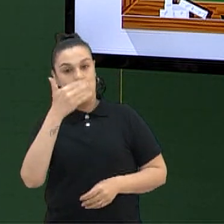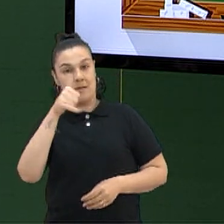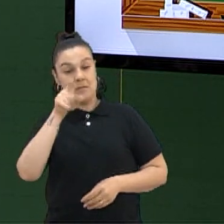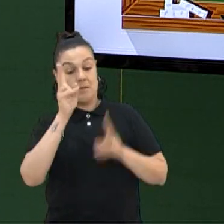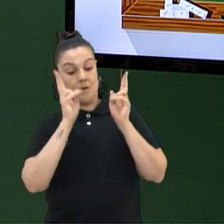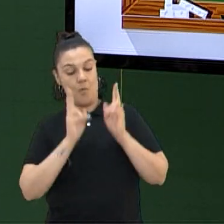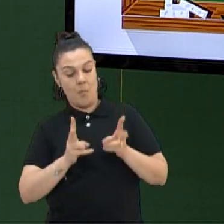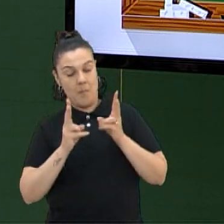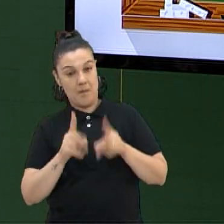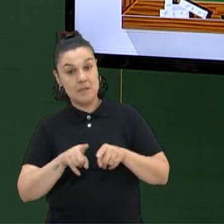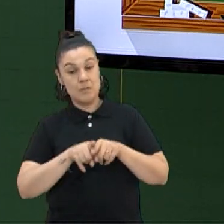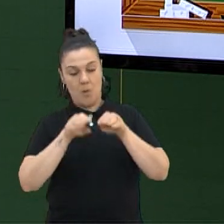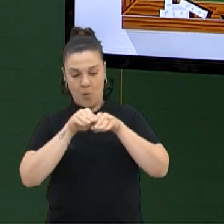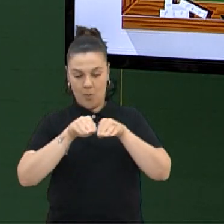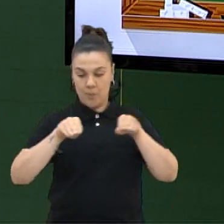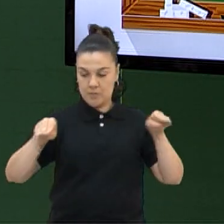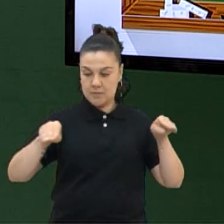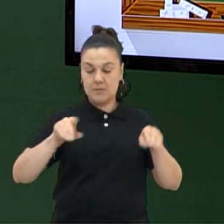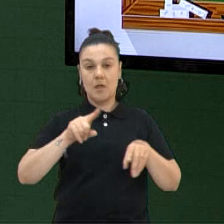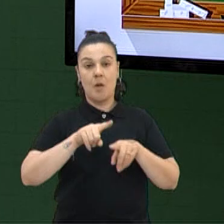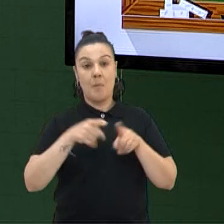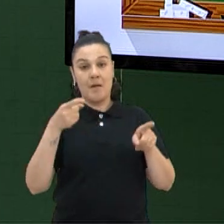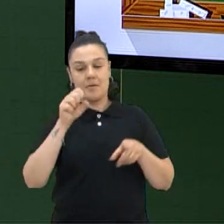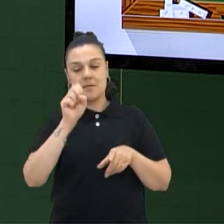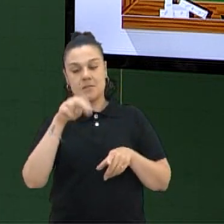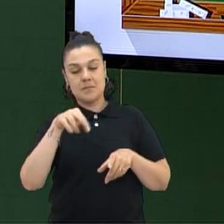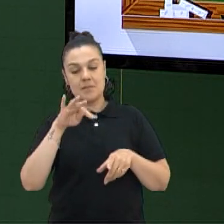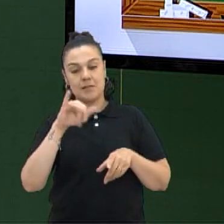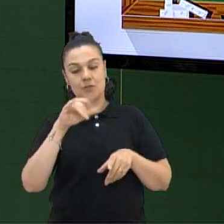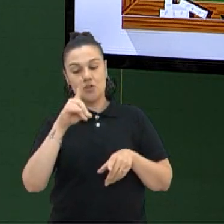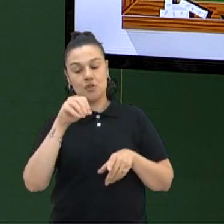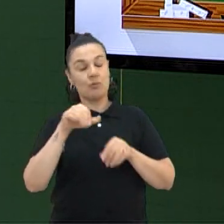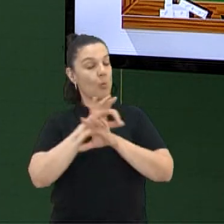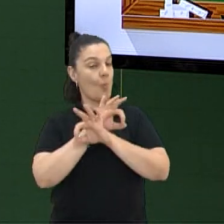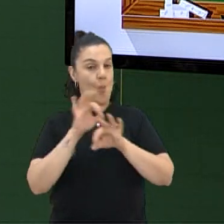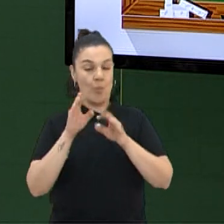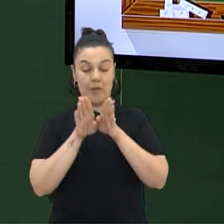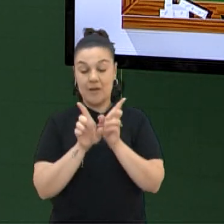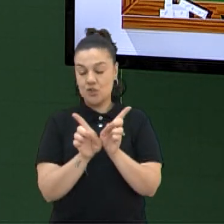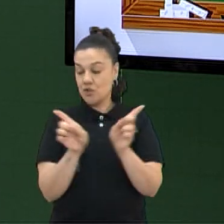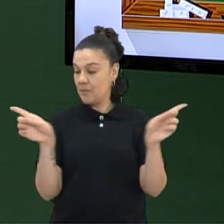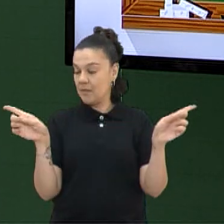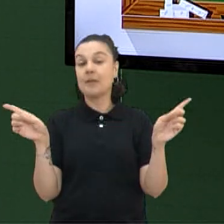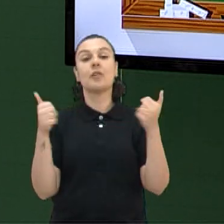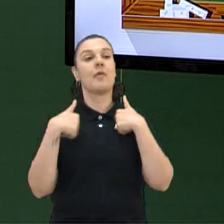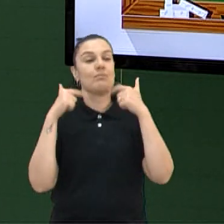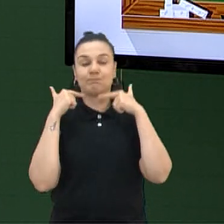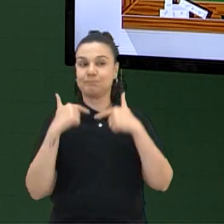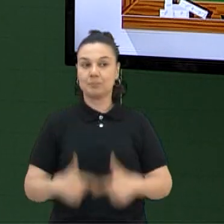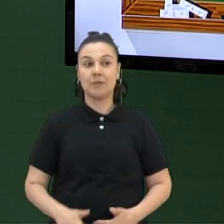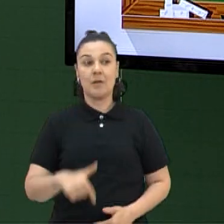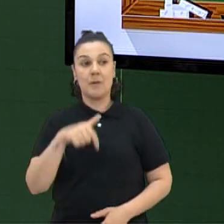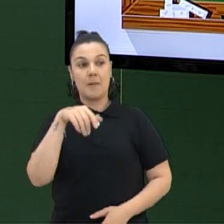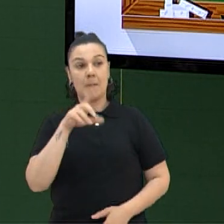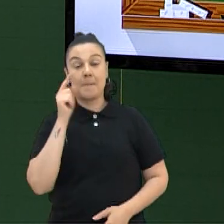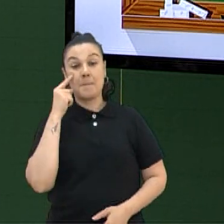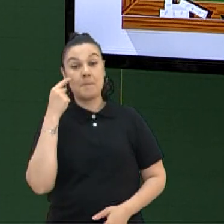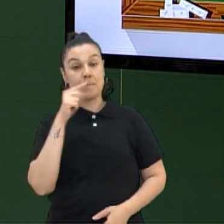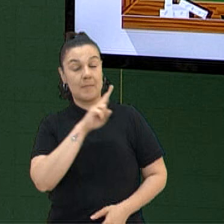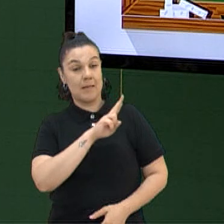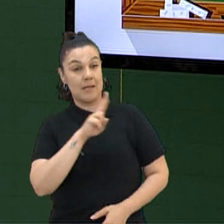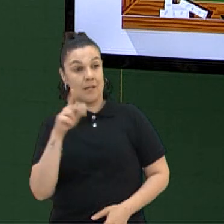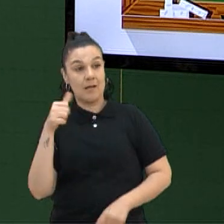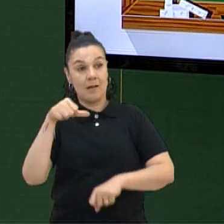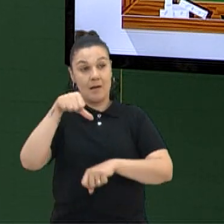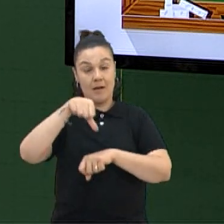O que vai acontecer? Eles vão se anular. Portanto, essa molécula do CO2, nós dizemos